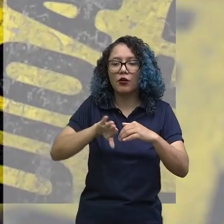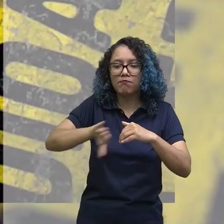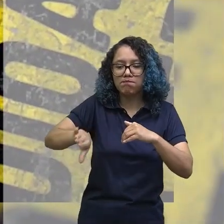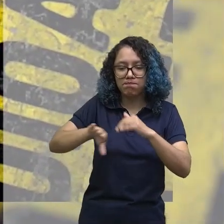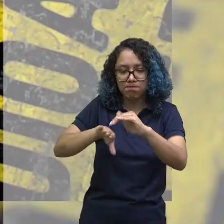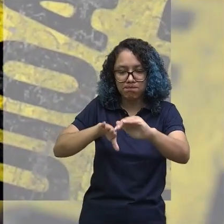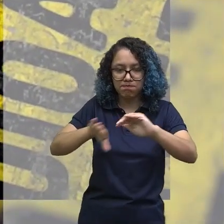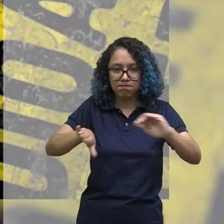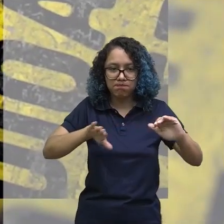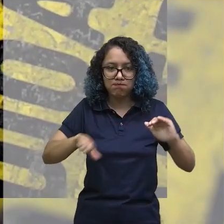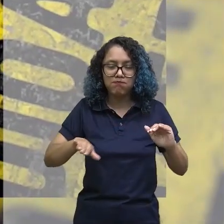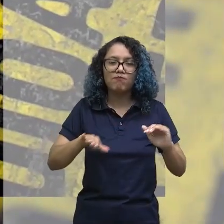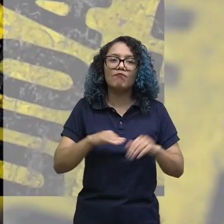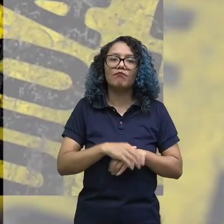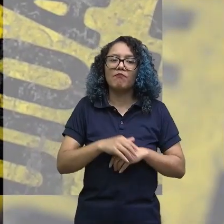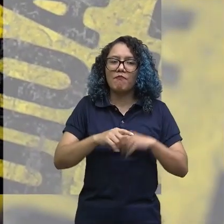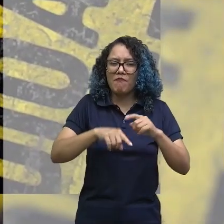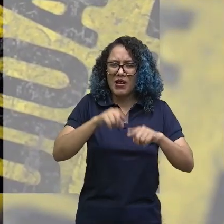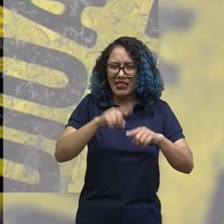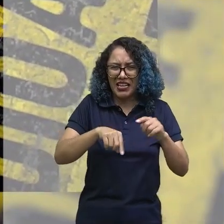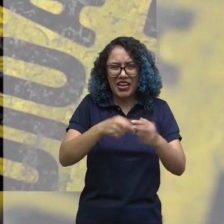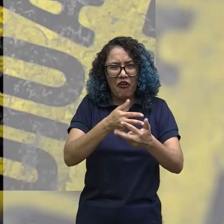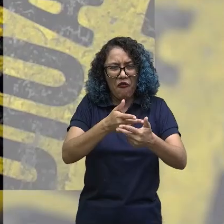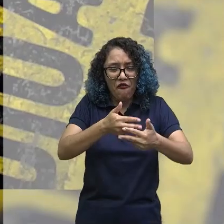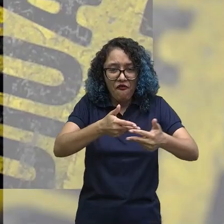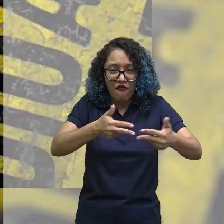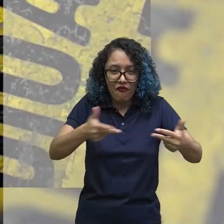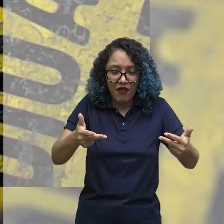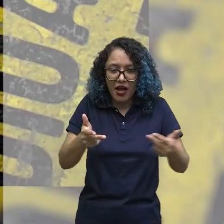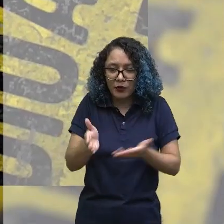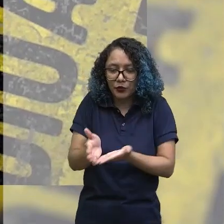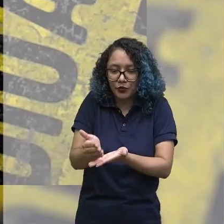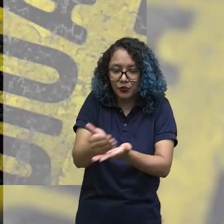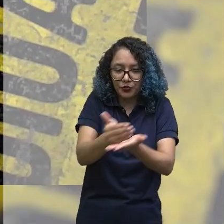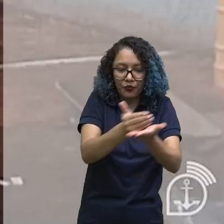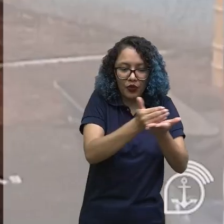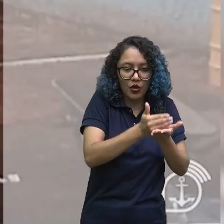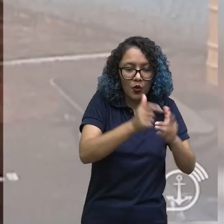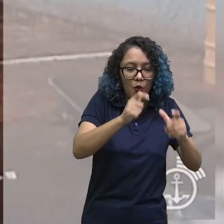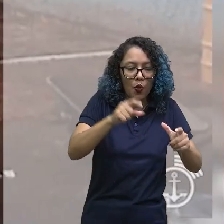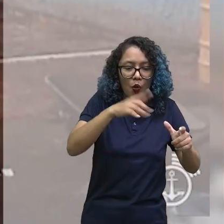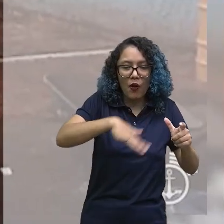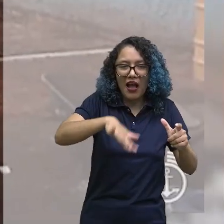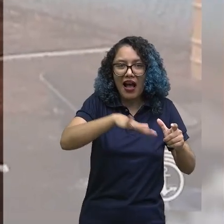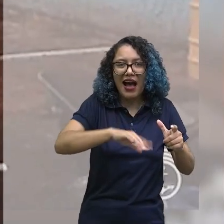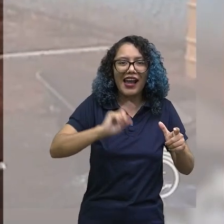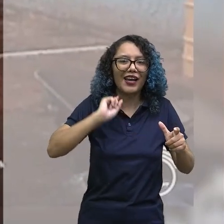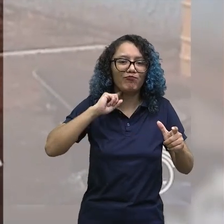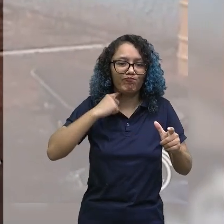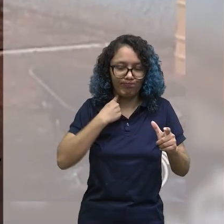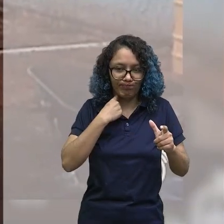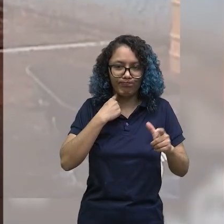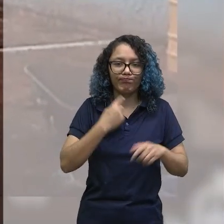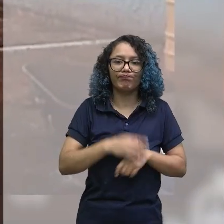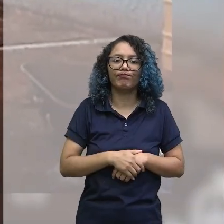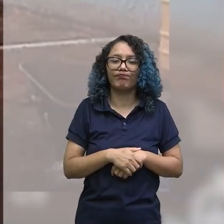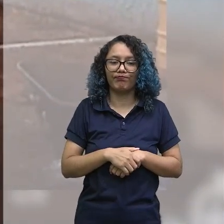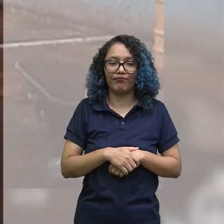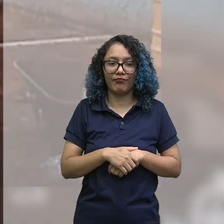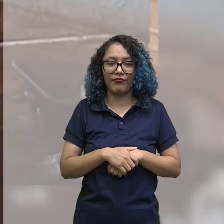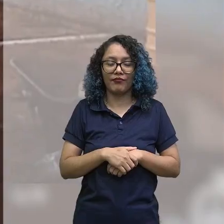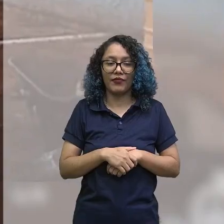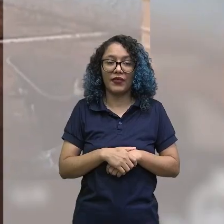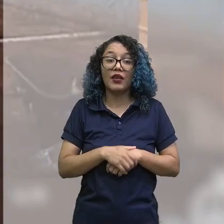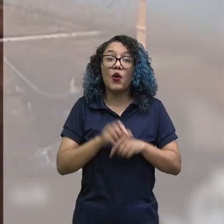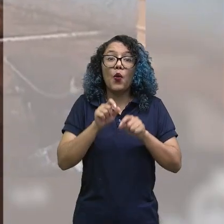remover toneladas de entulho e solo contaminado. O desastre expôs falhas graves na gestão